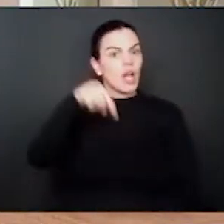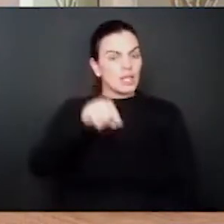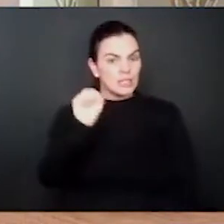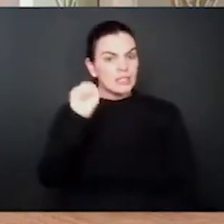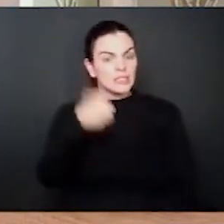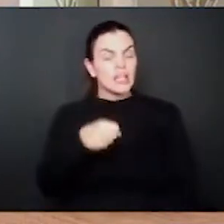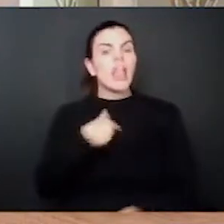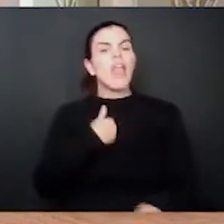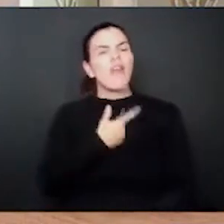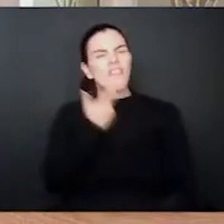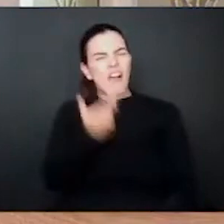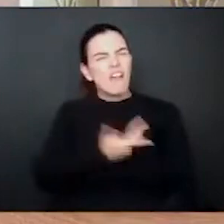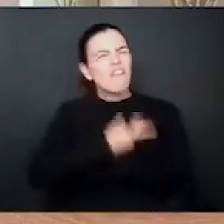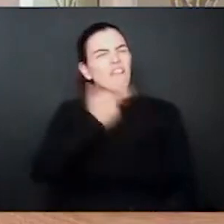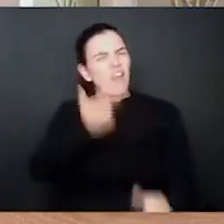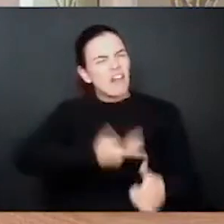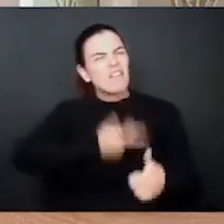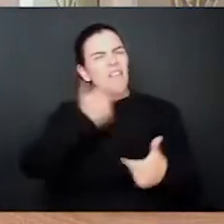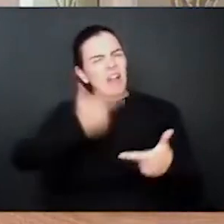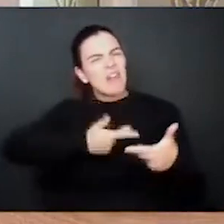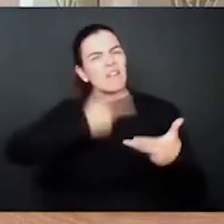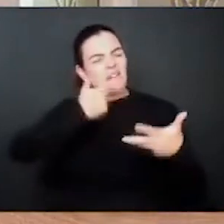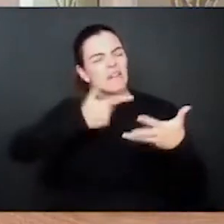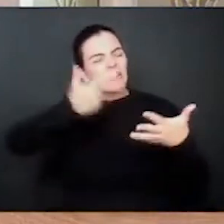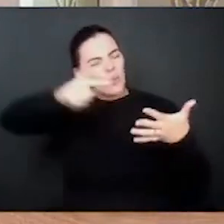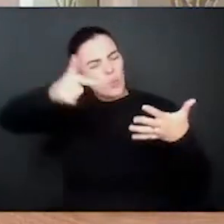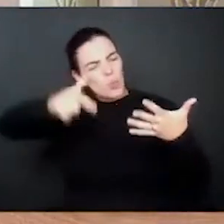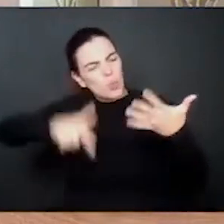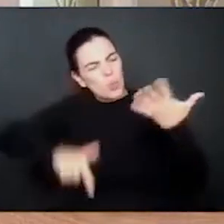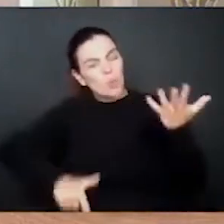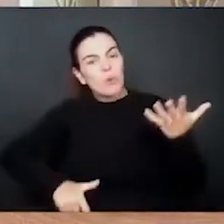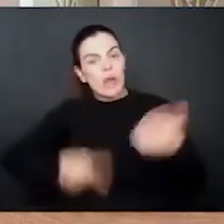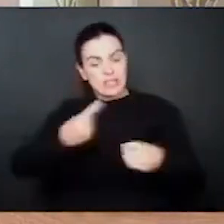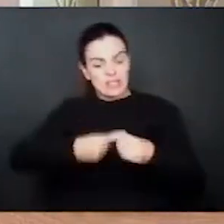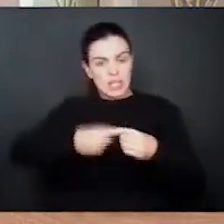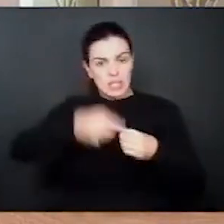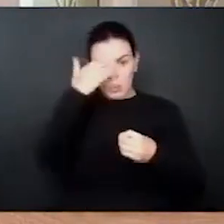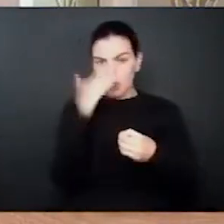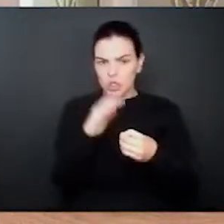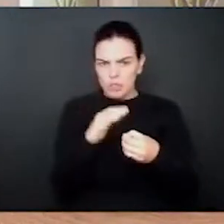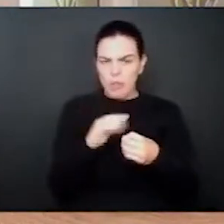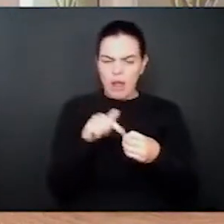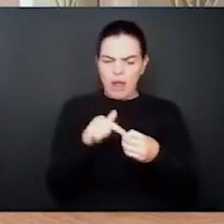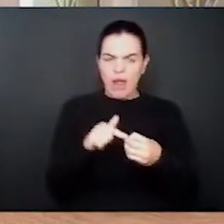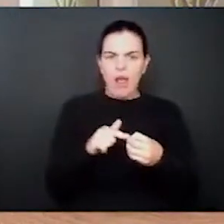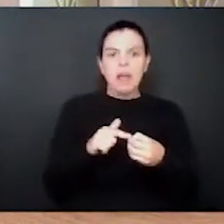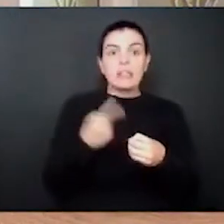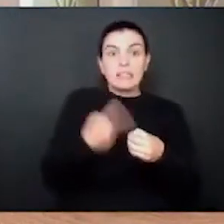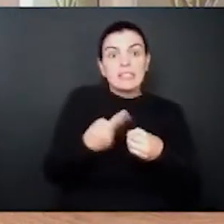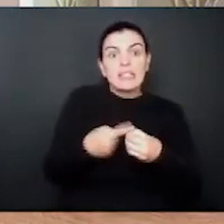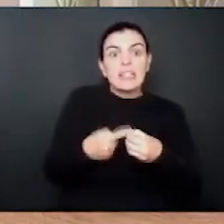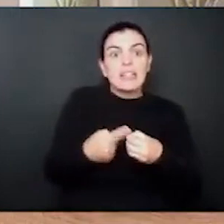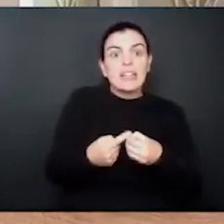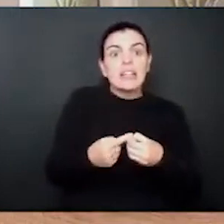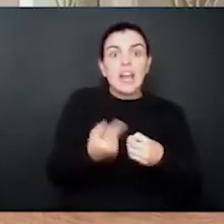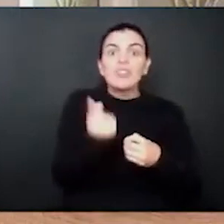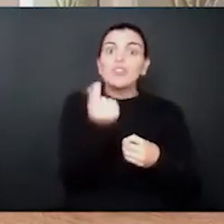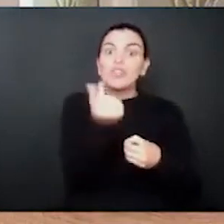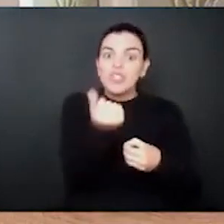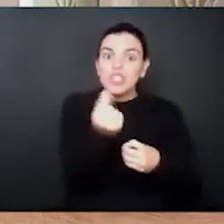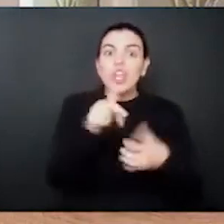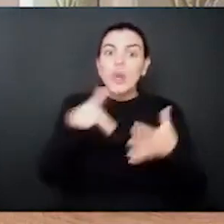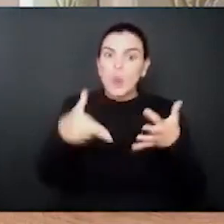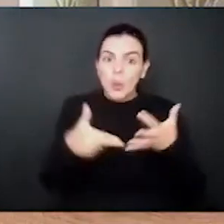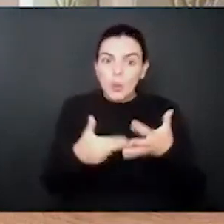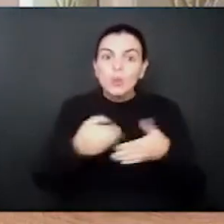isso sempre, é uma cidade rica, ela tem condição de bancar uma série de coisas e não é perfeita. Você imagine